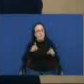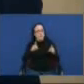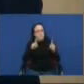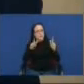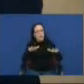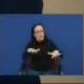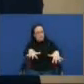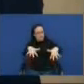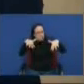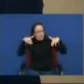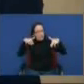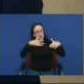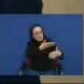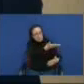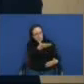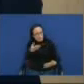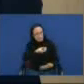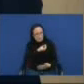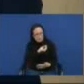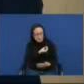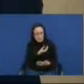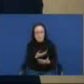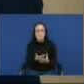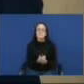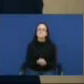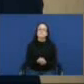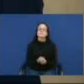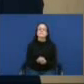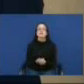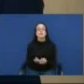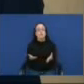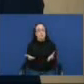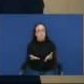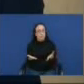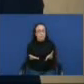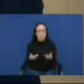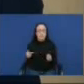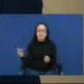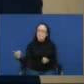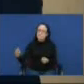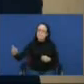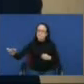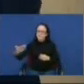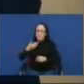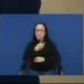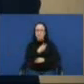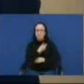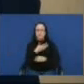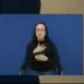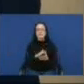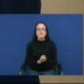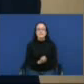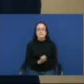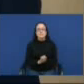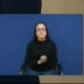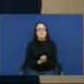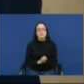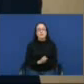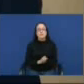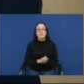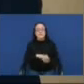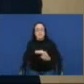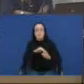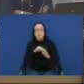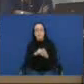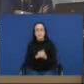plateia presente. O motivo da minha vinda aqui é sobre um golpe que estão tentando